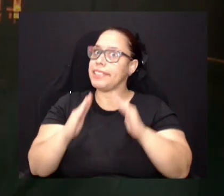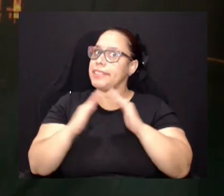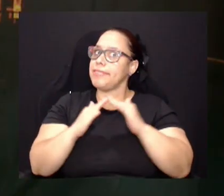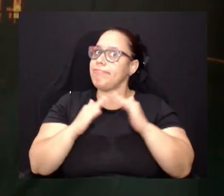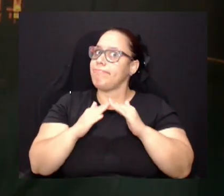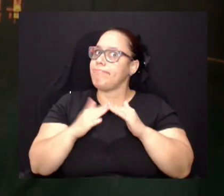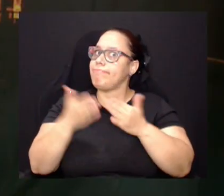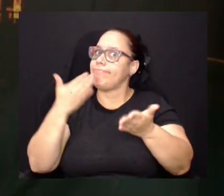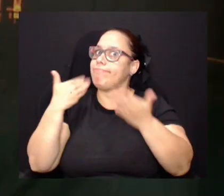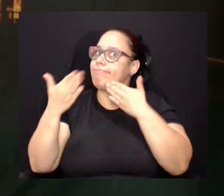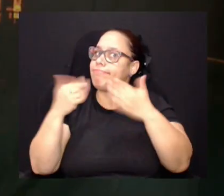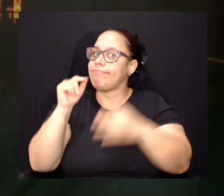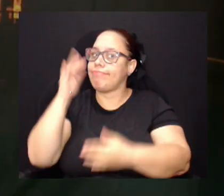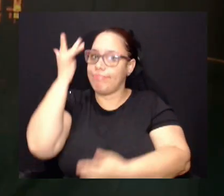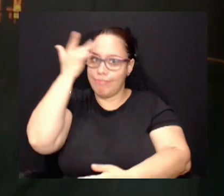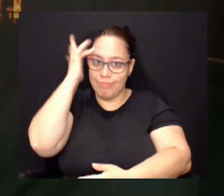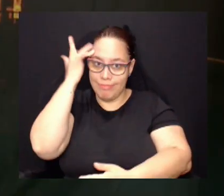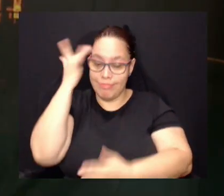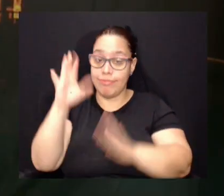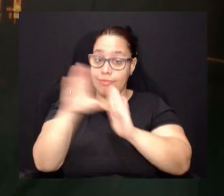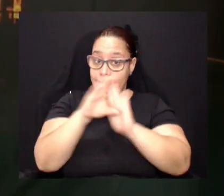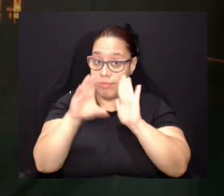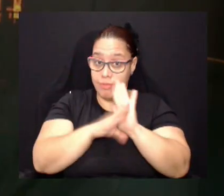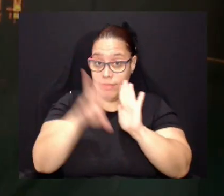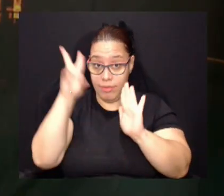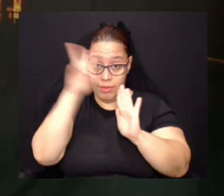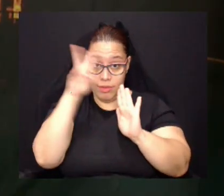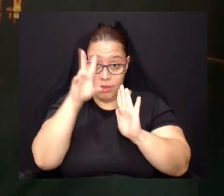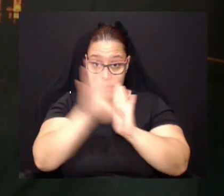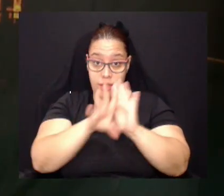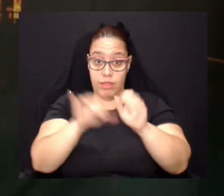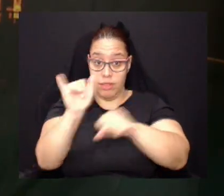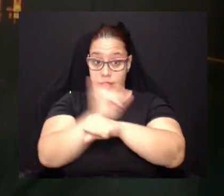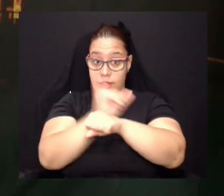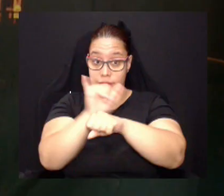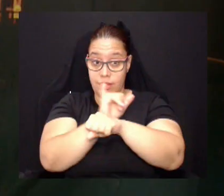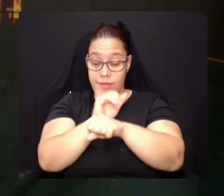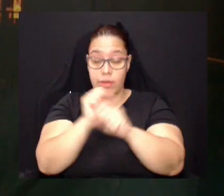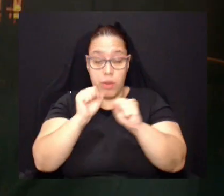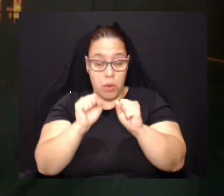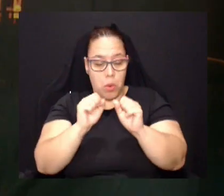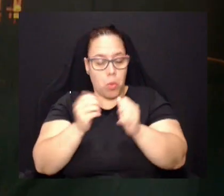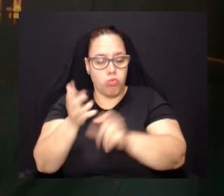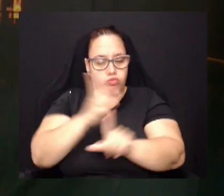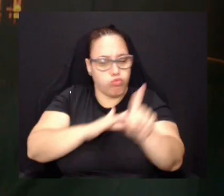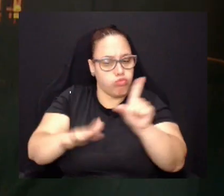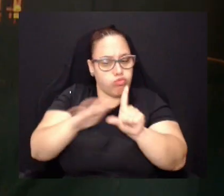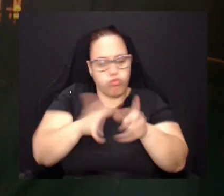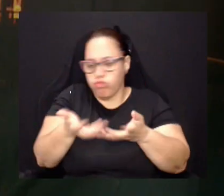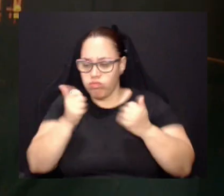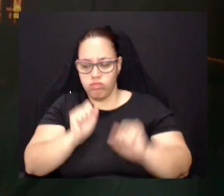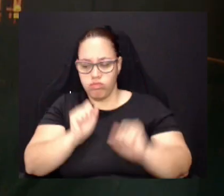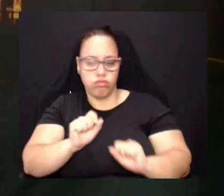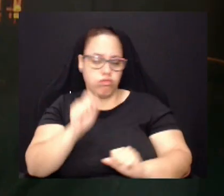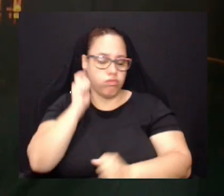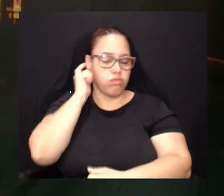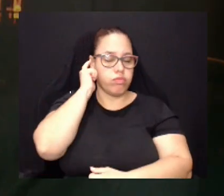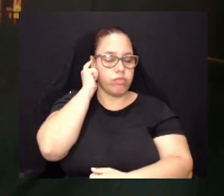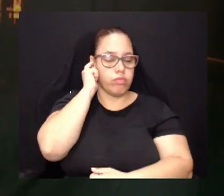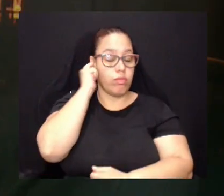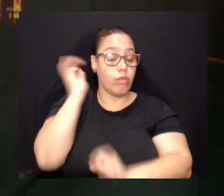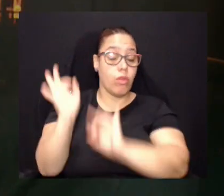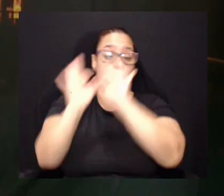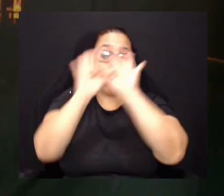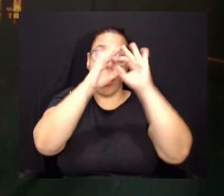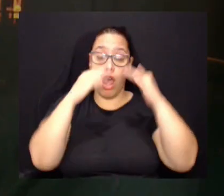que você achou do programa de hoje. Lembrando que esse programa já está no YouTube e você pode compartilhar com quem você quiser e assistir